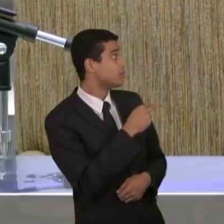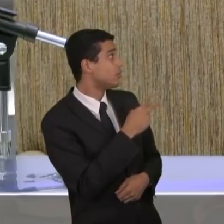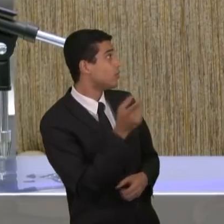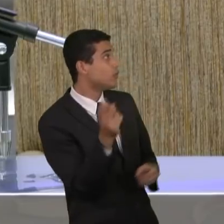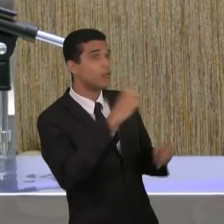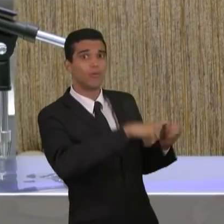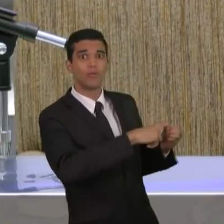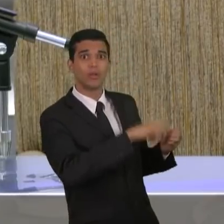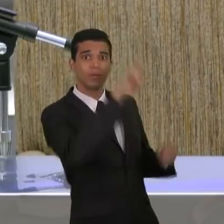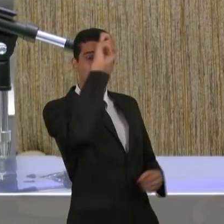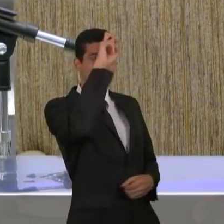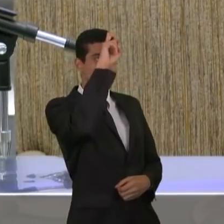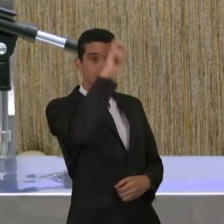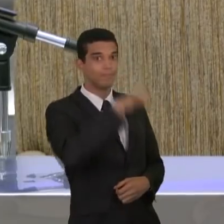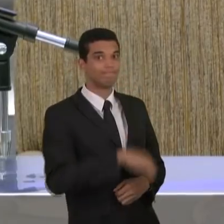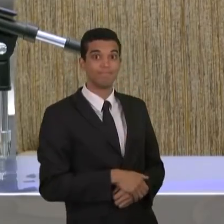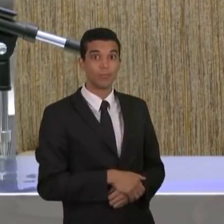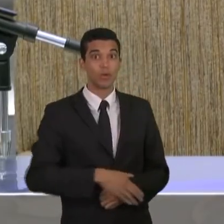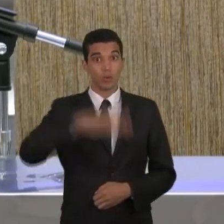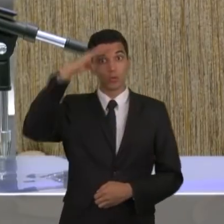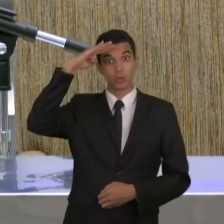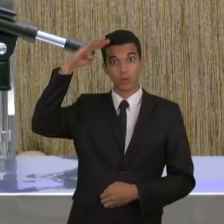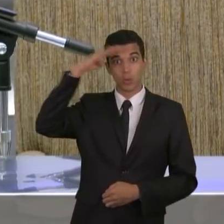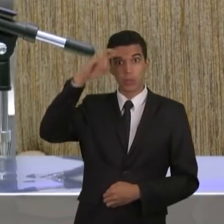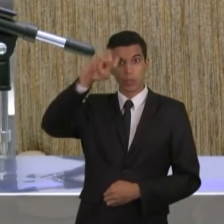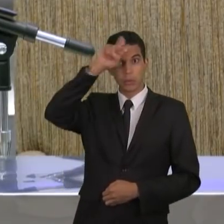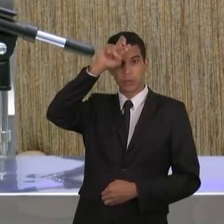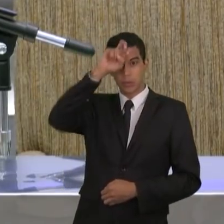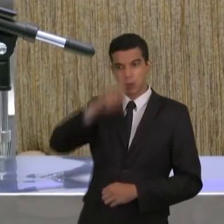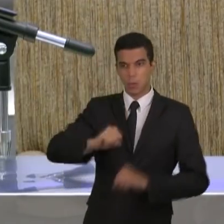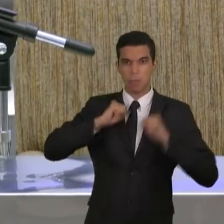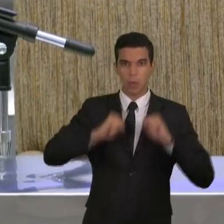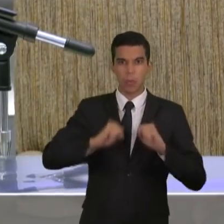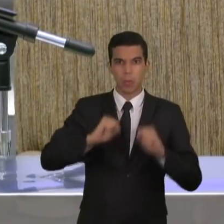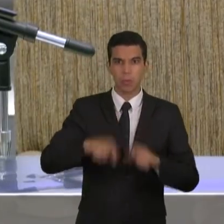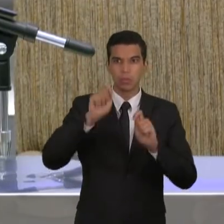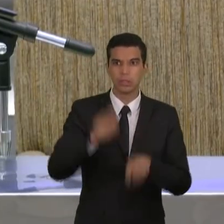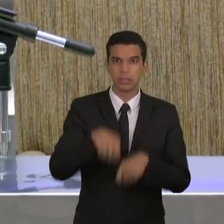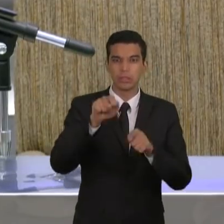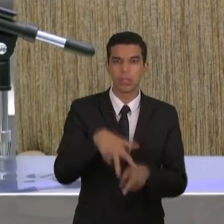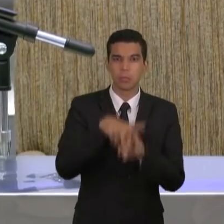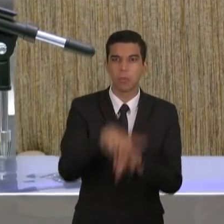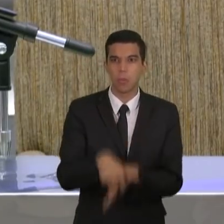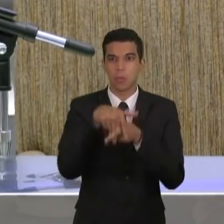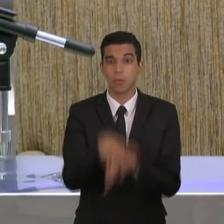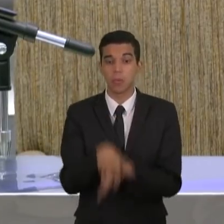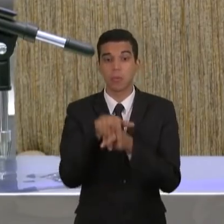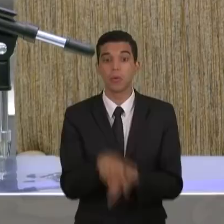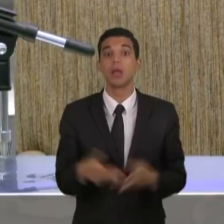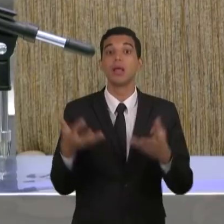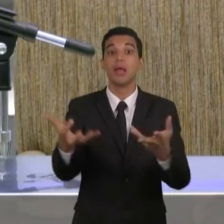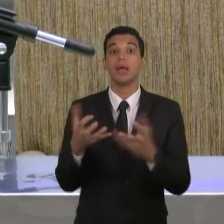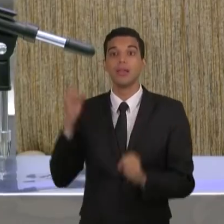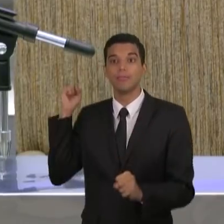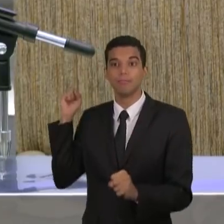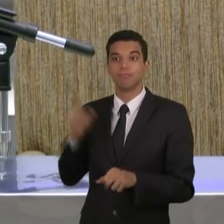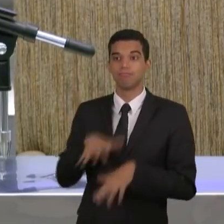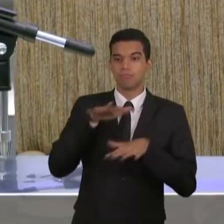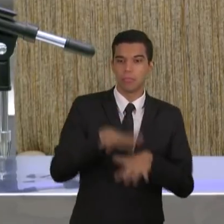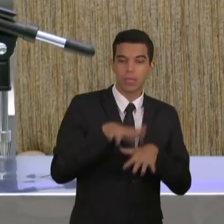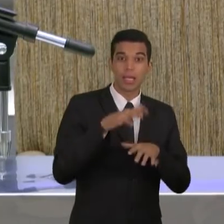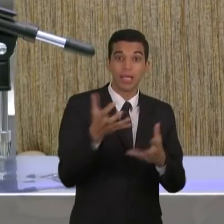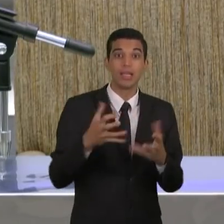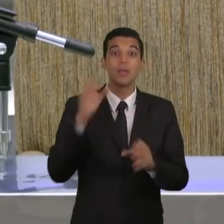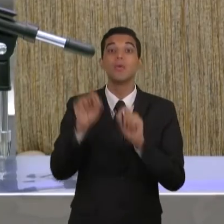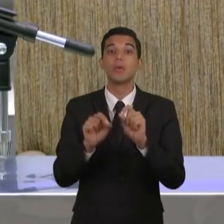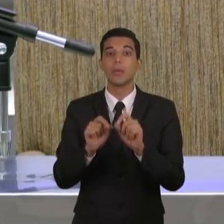tinha um mar só tinha duas opções Olá Mestres né ficava eu